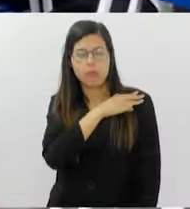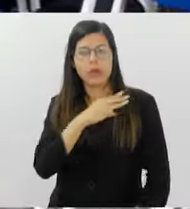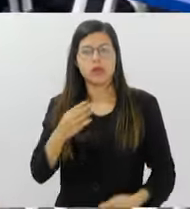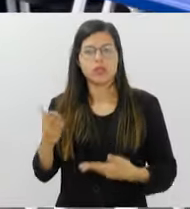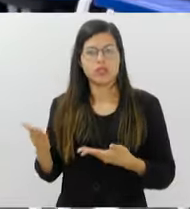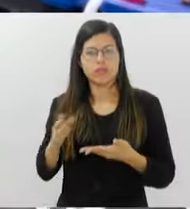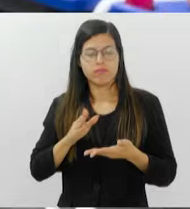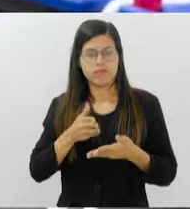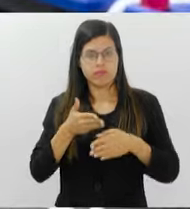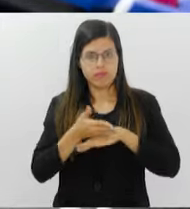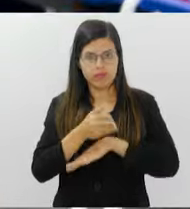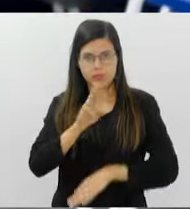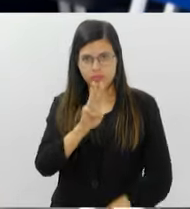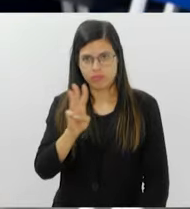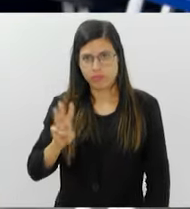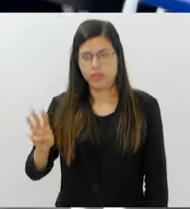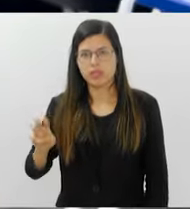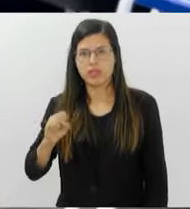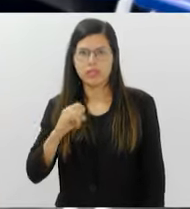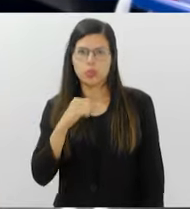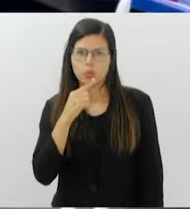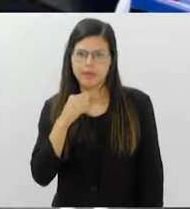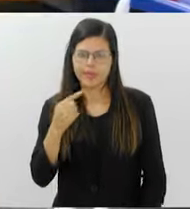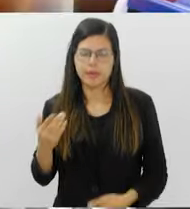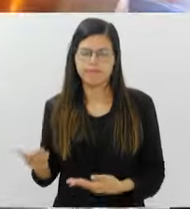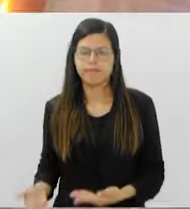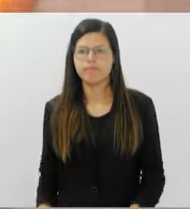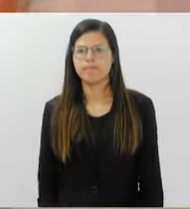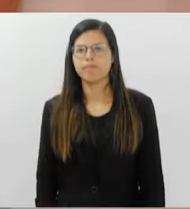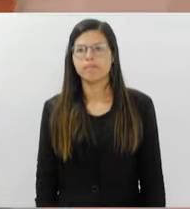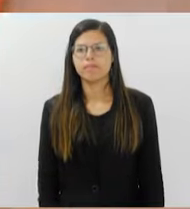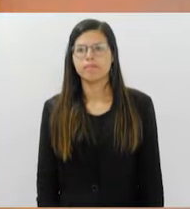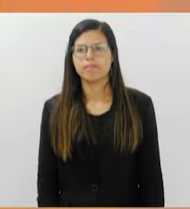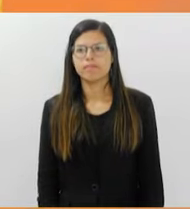do participante do Enem no caso de dúvidas.